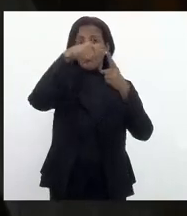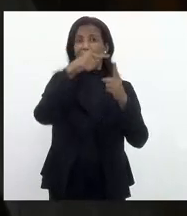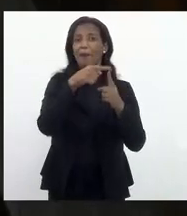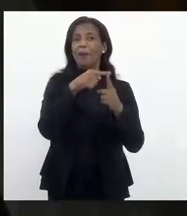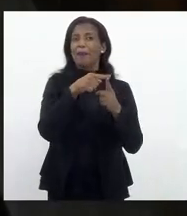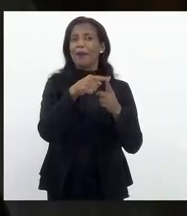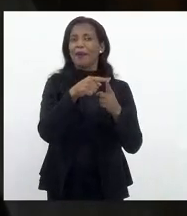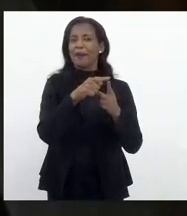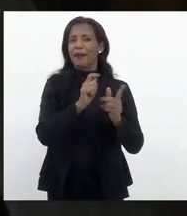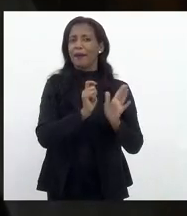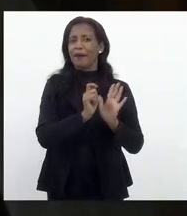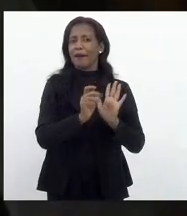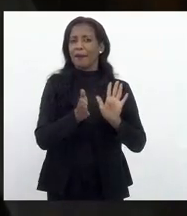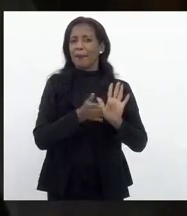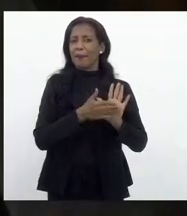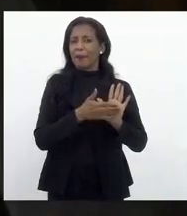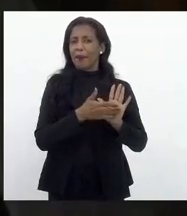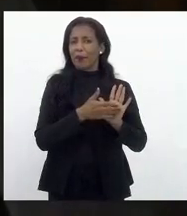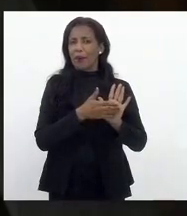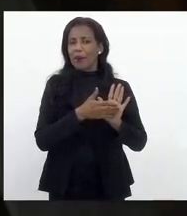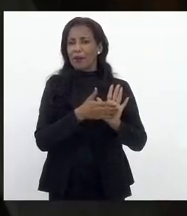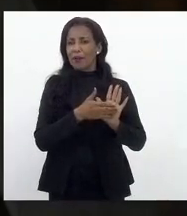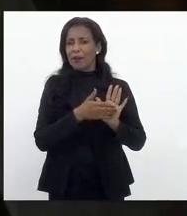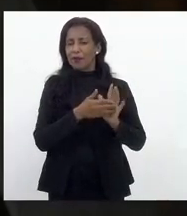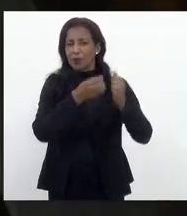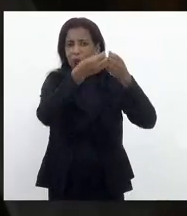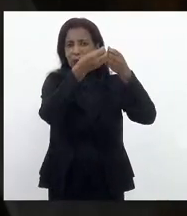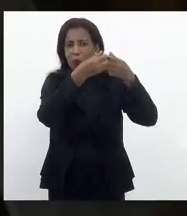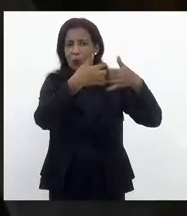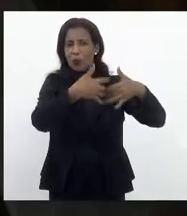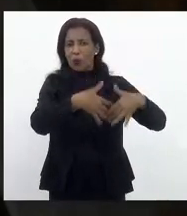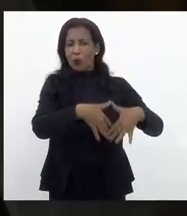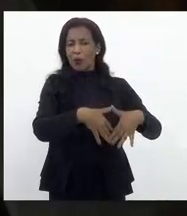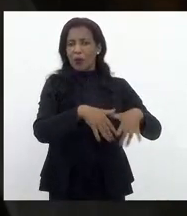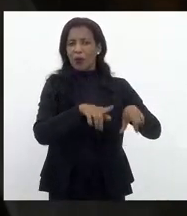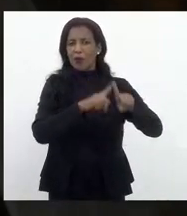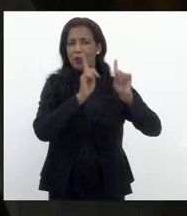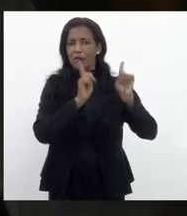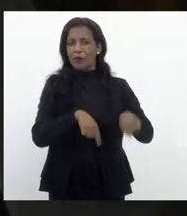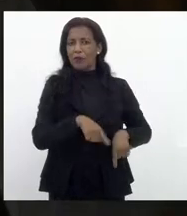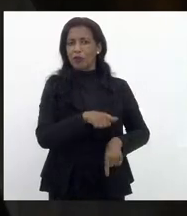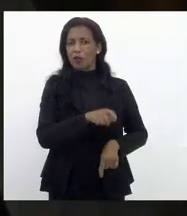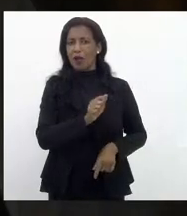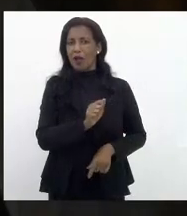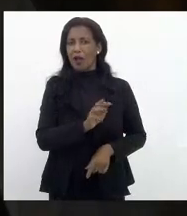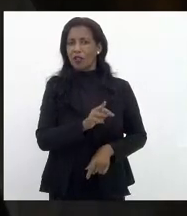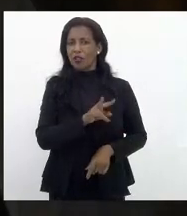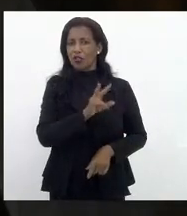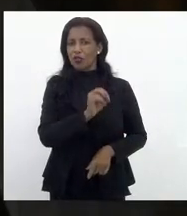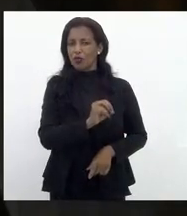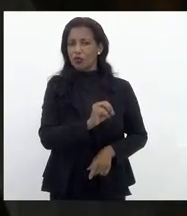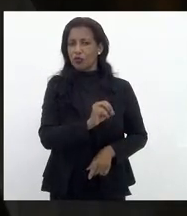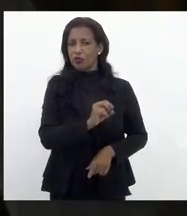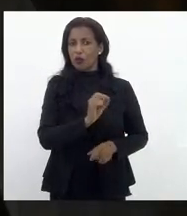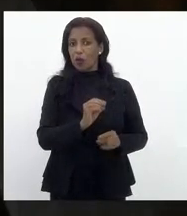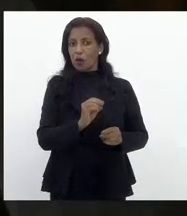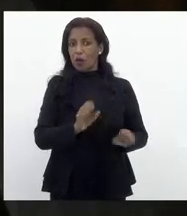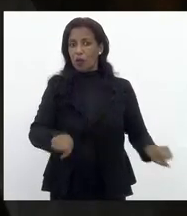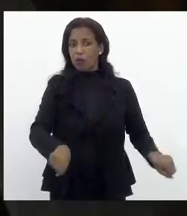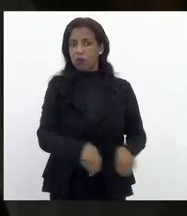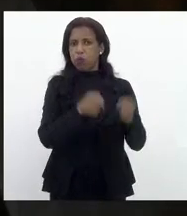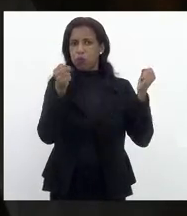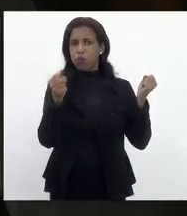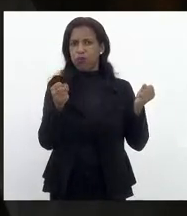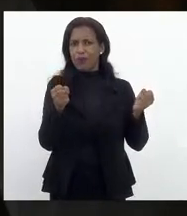aqui é o pacote que Visa prejudicar o funcionário ativo é O